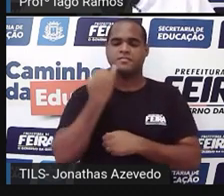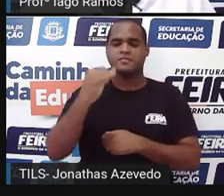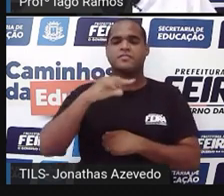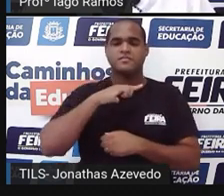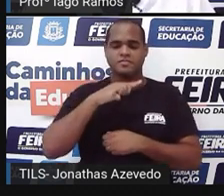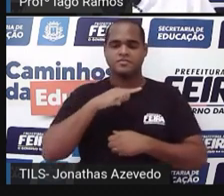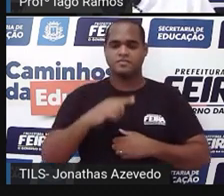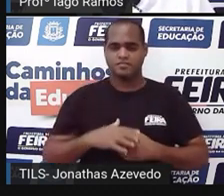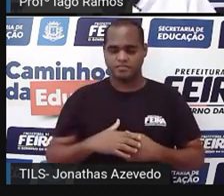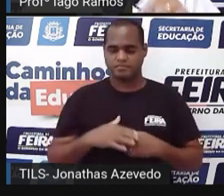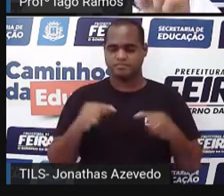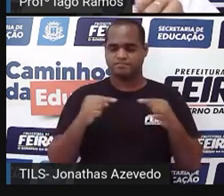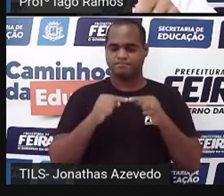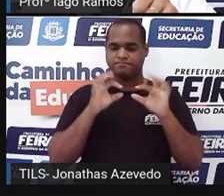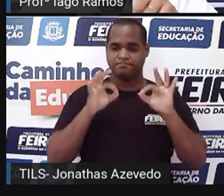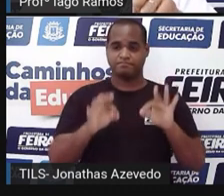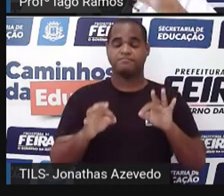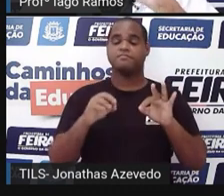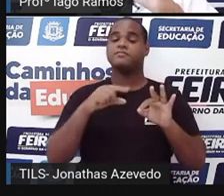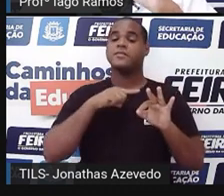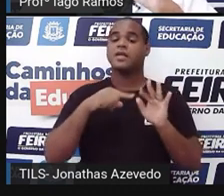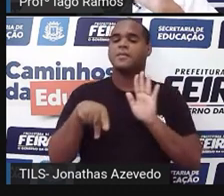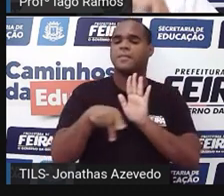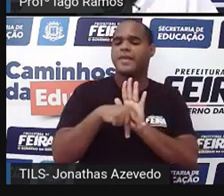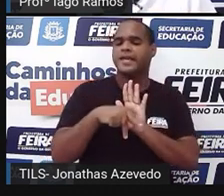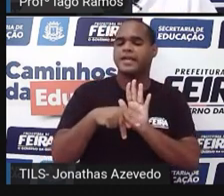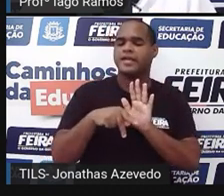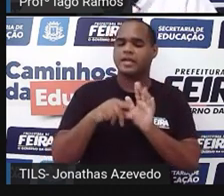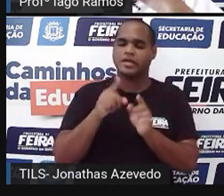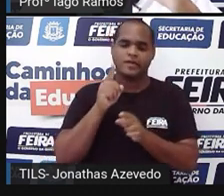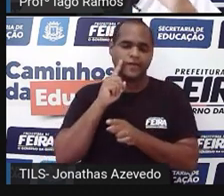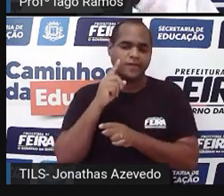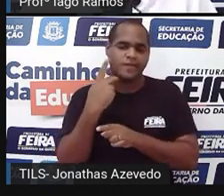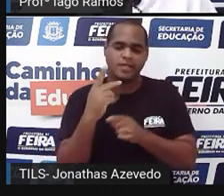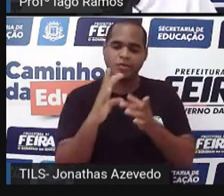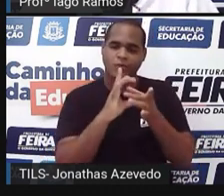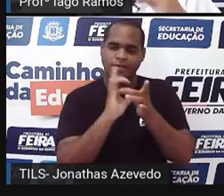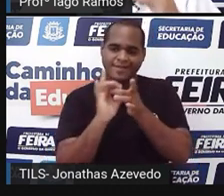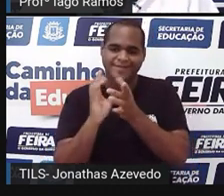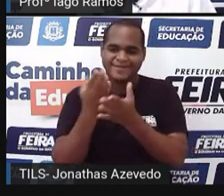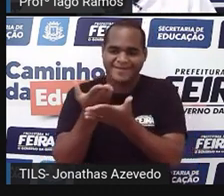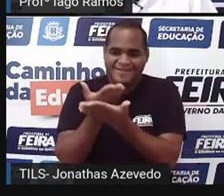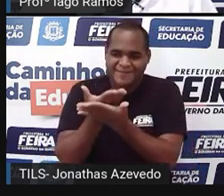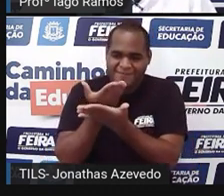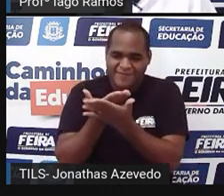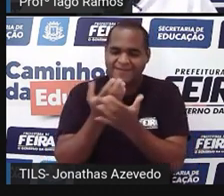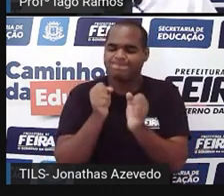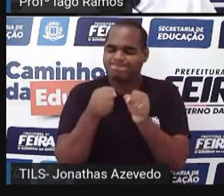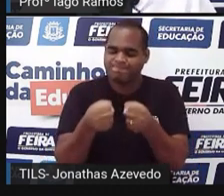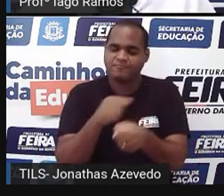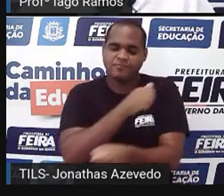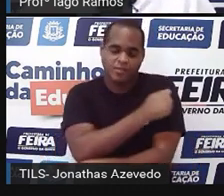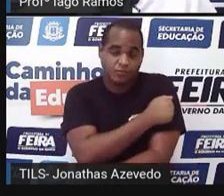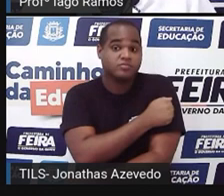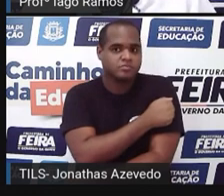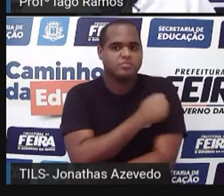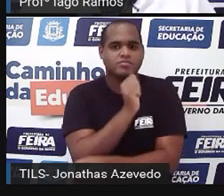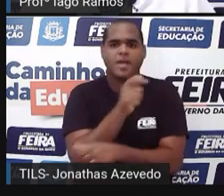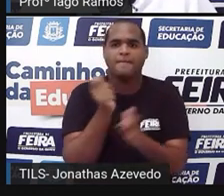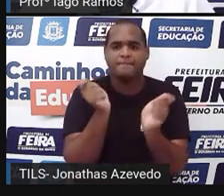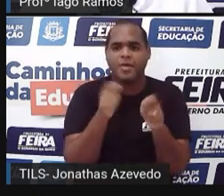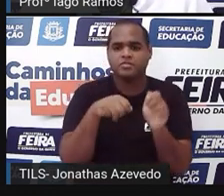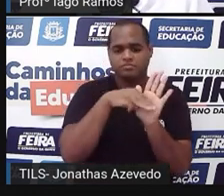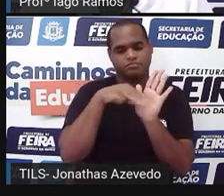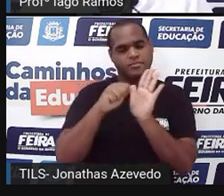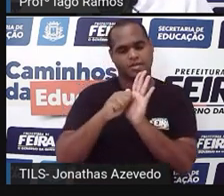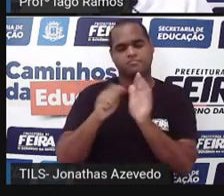E existe essa situação que faz parte do seu contexto do estudante que a gente pode usar a